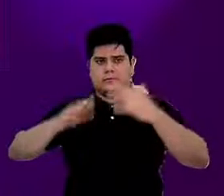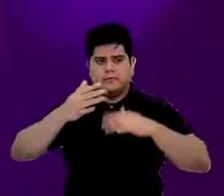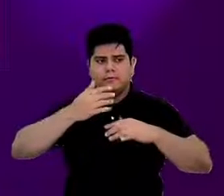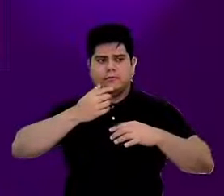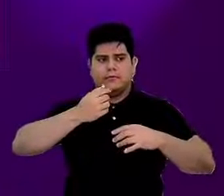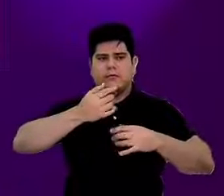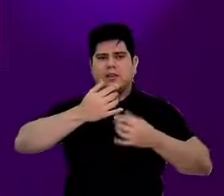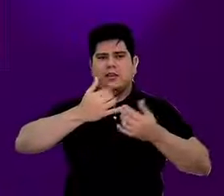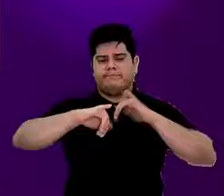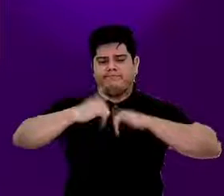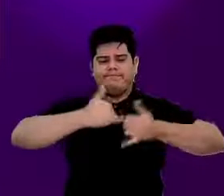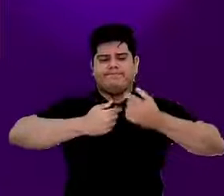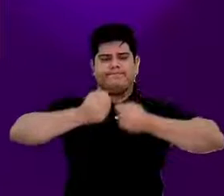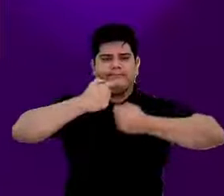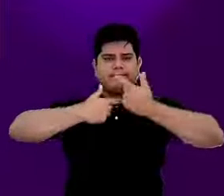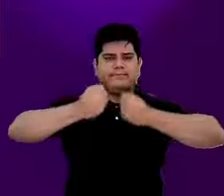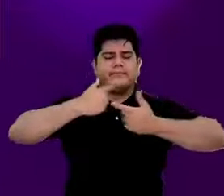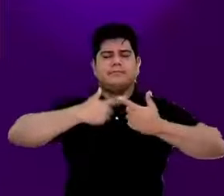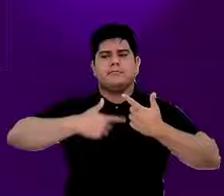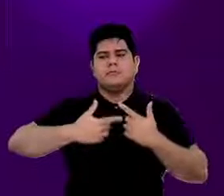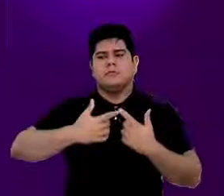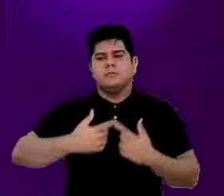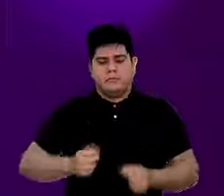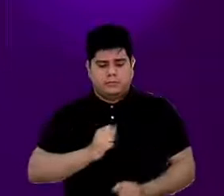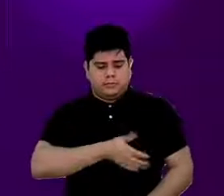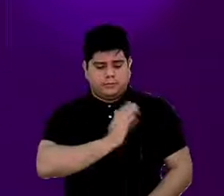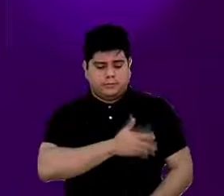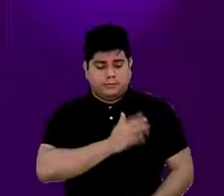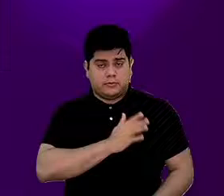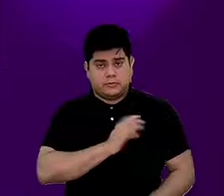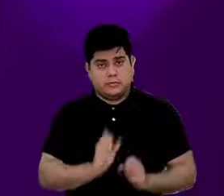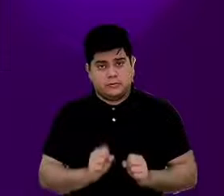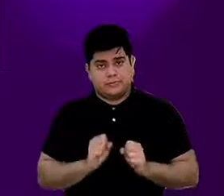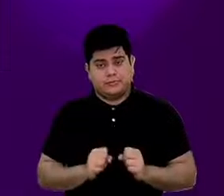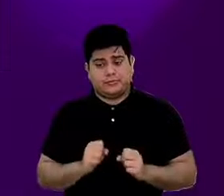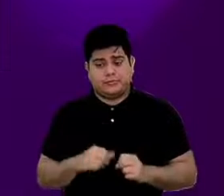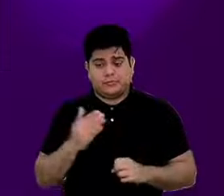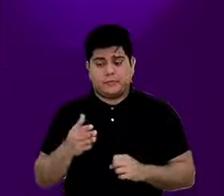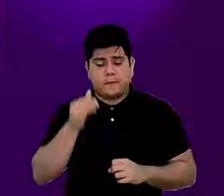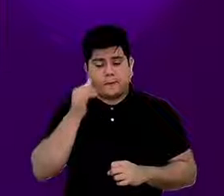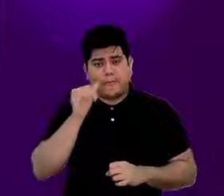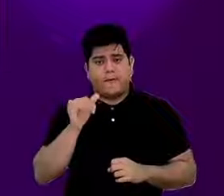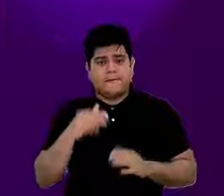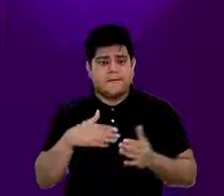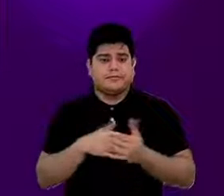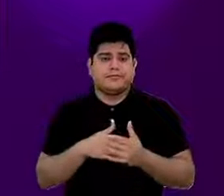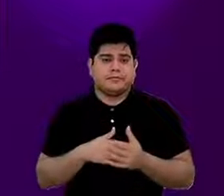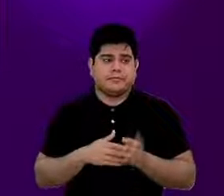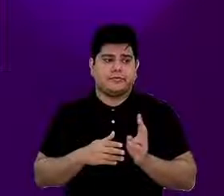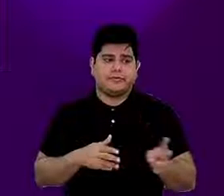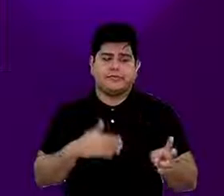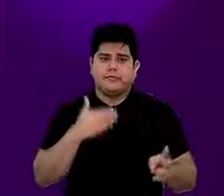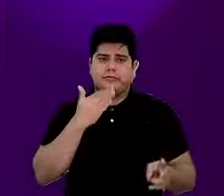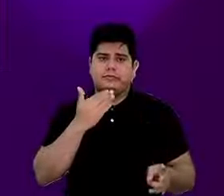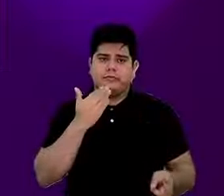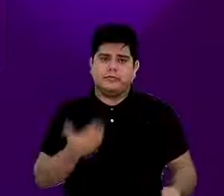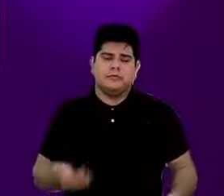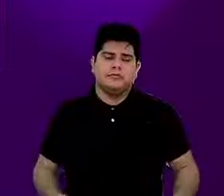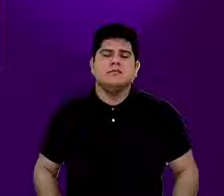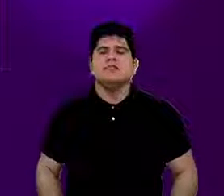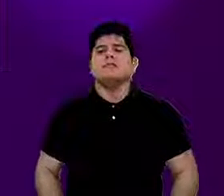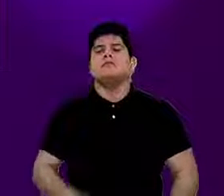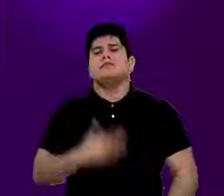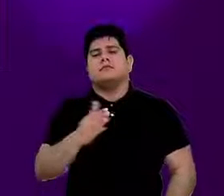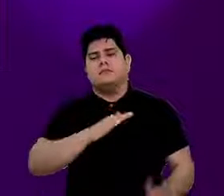quimioterapias que podem afetar o sistema cardiovascular e, com isso, impedir a continuidade do tratamento. Então, a gente